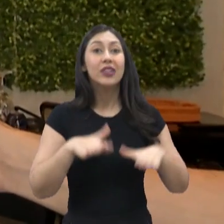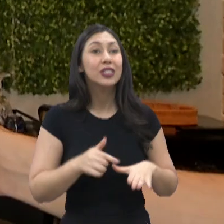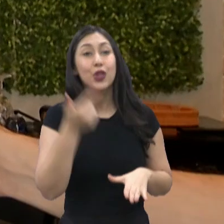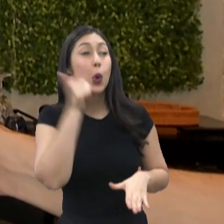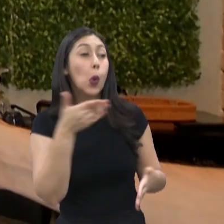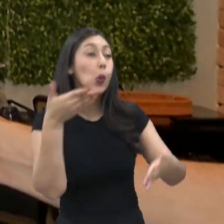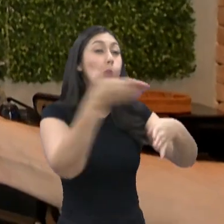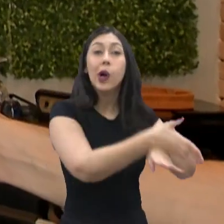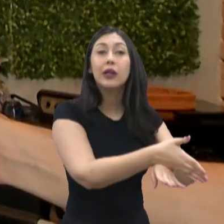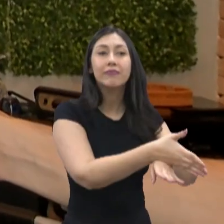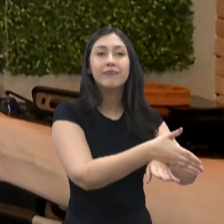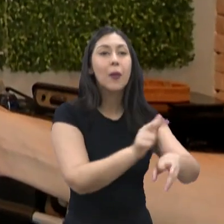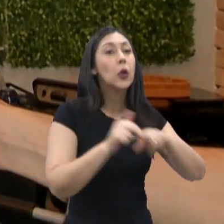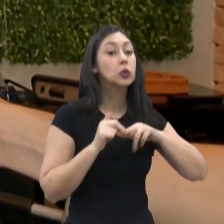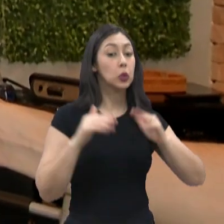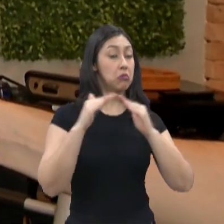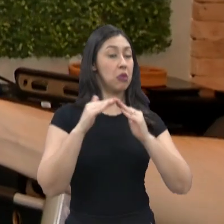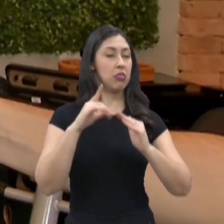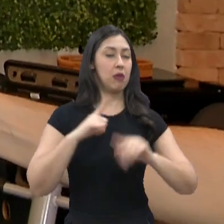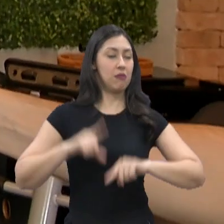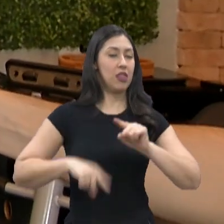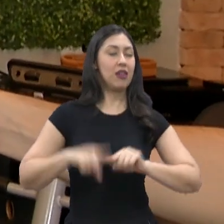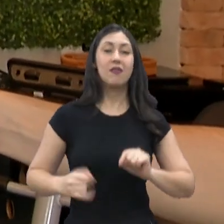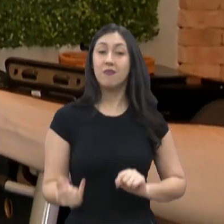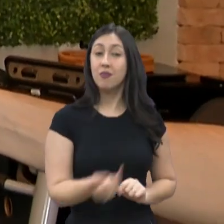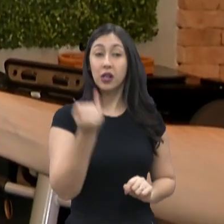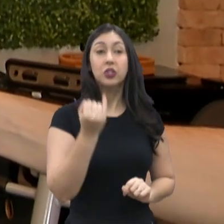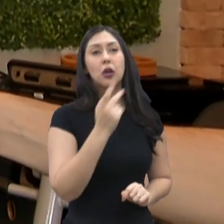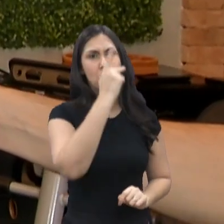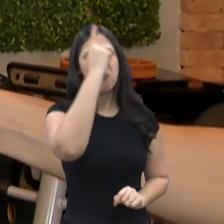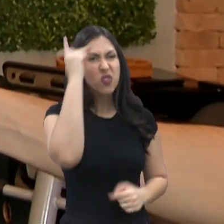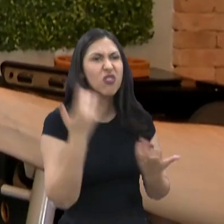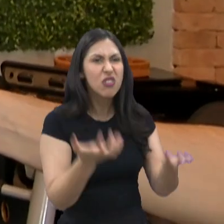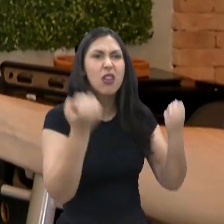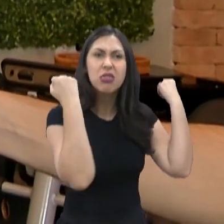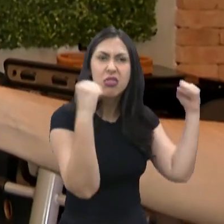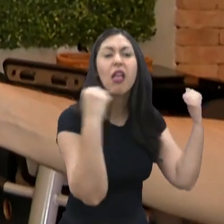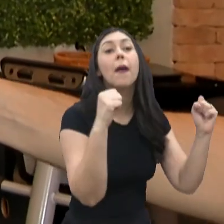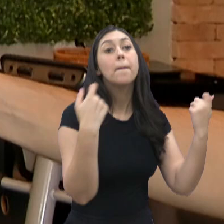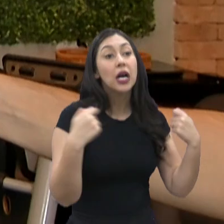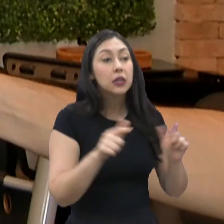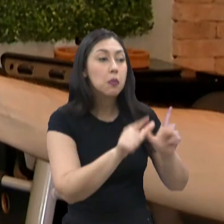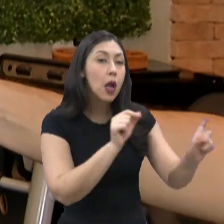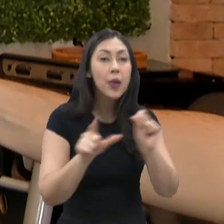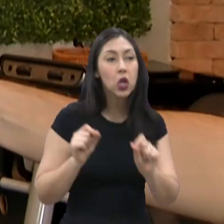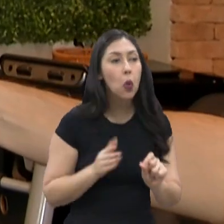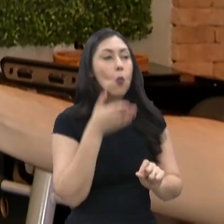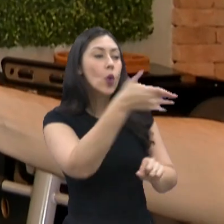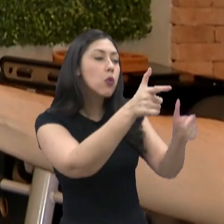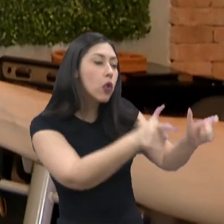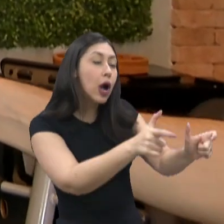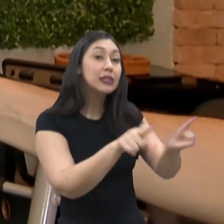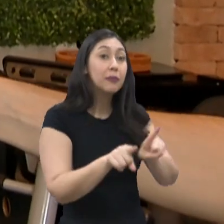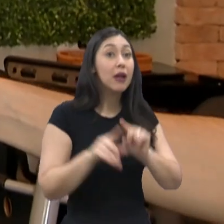tempo. Então você ter alguma coisa na sua casa é muito importante. Quem quer treinar tem que ter essas opções, né? Tanto na academia, na sua casa, na sua empresa. Então